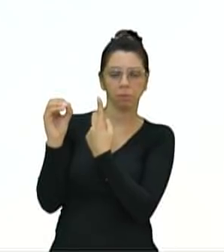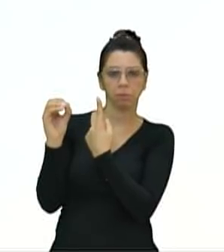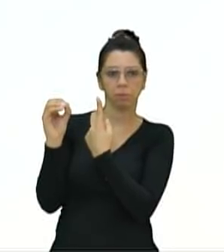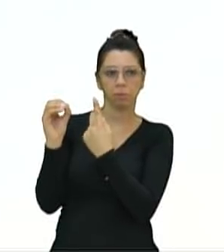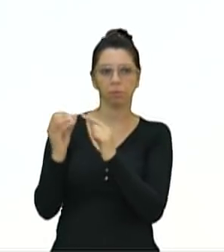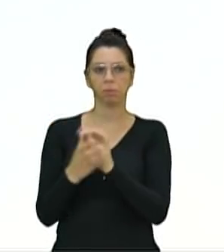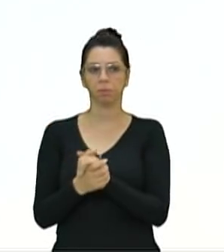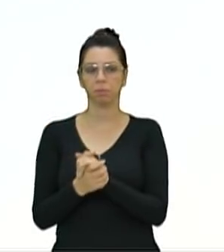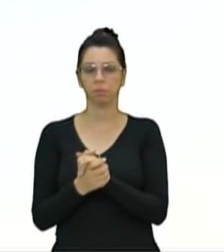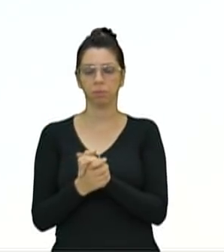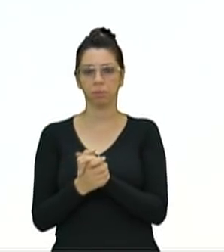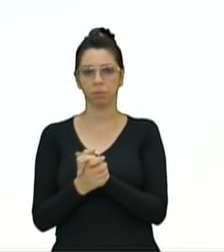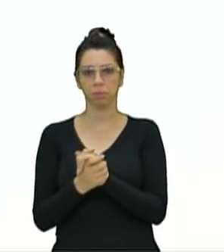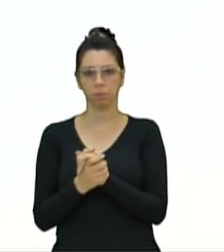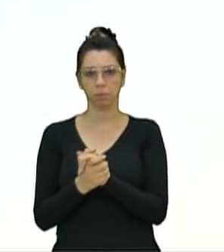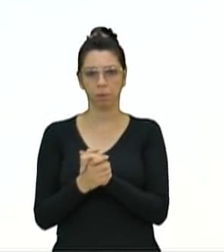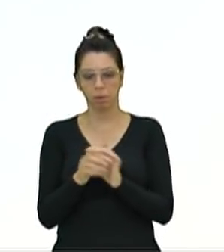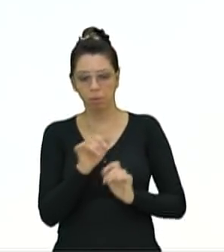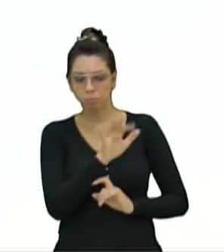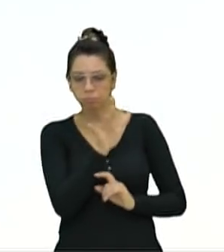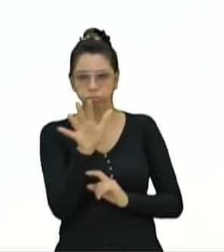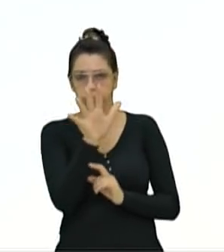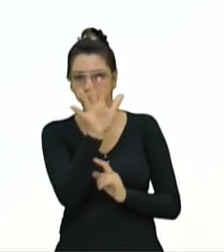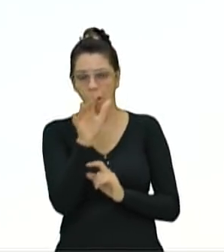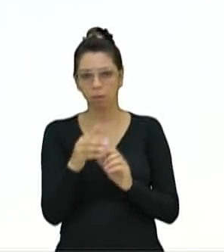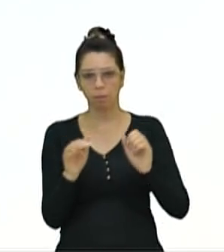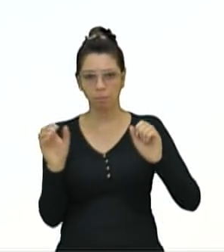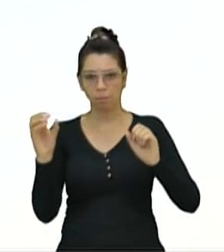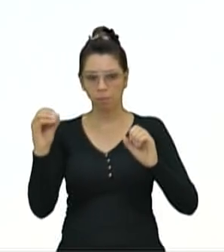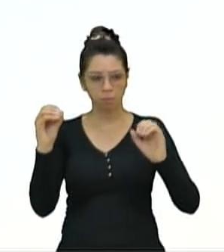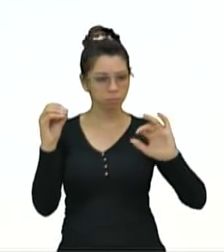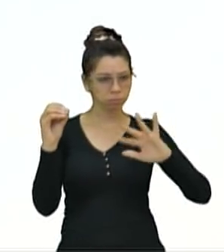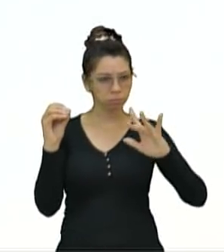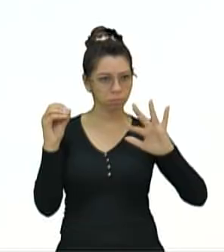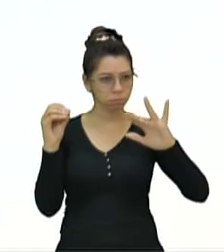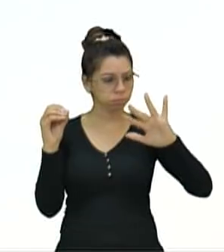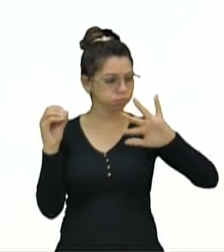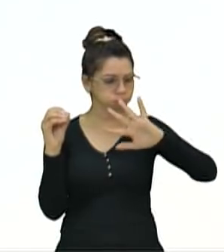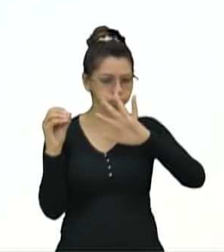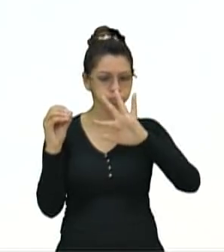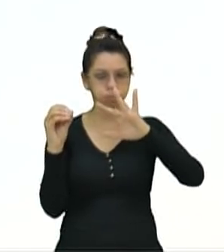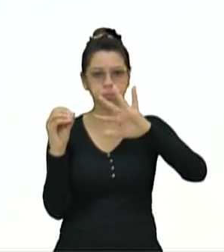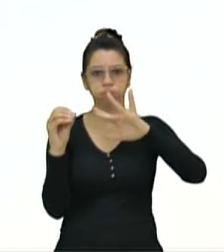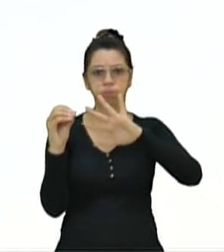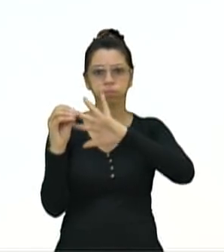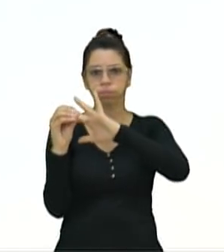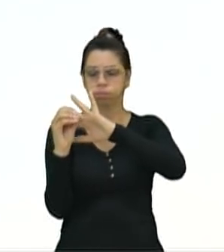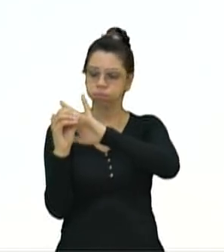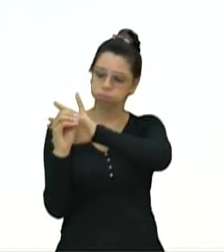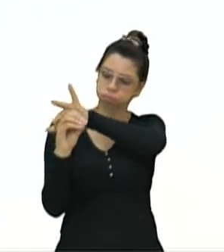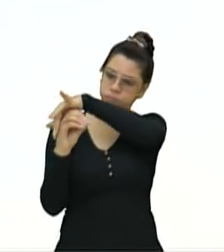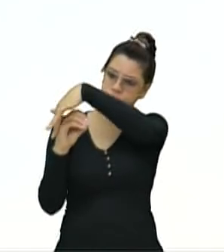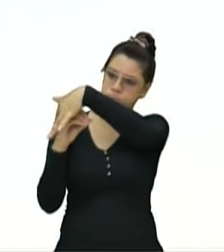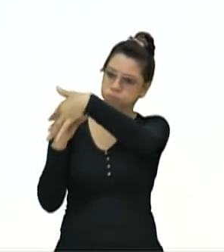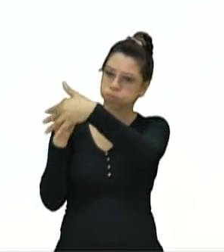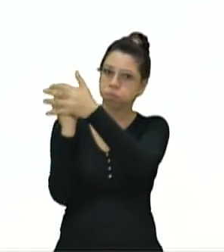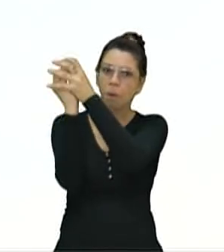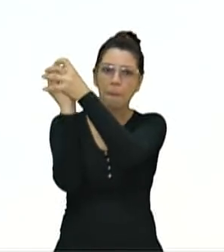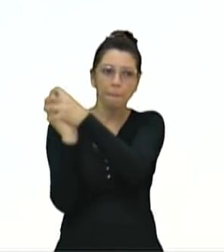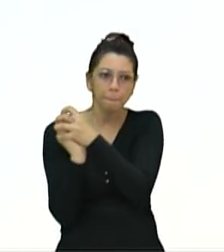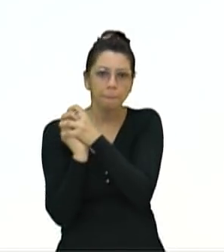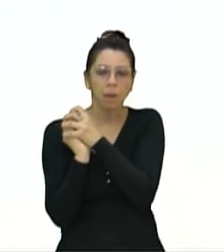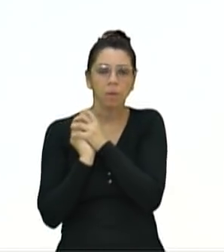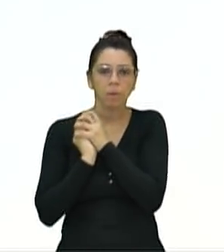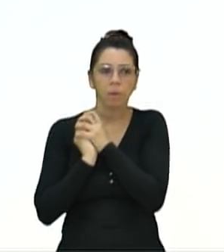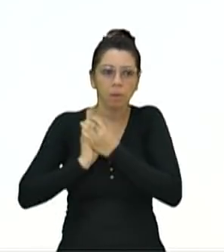um glóbulo branco especial fazendo a fagocitose. Olha o que ele faz. Claro que não é tão rápido assim, essa é uma imagem acelerada,